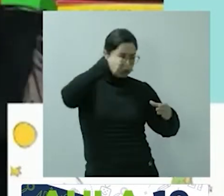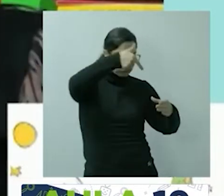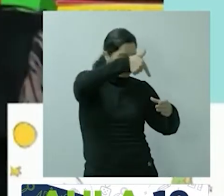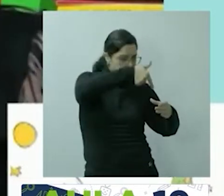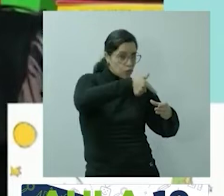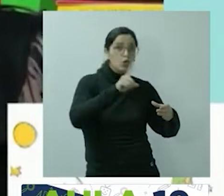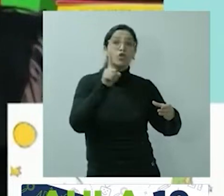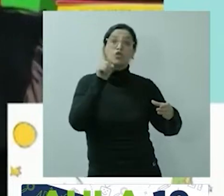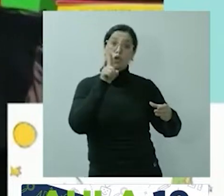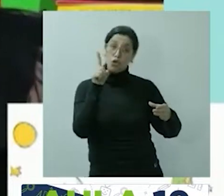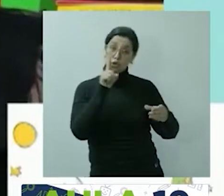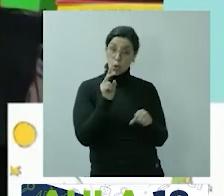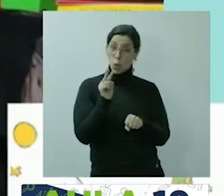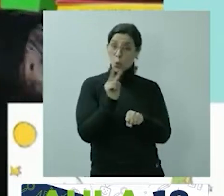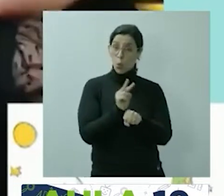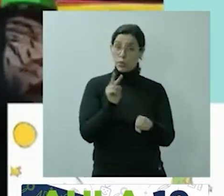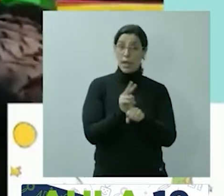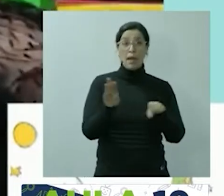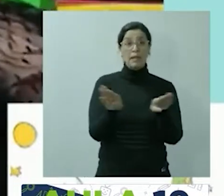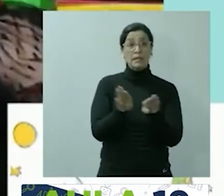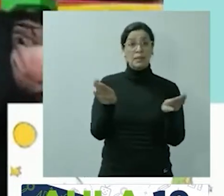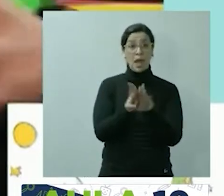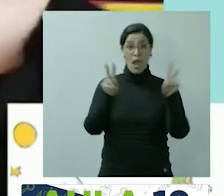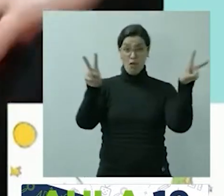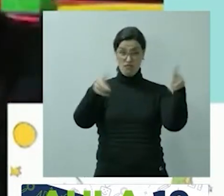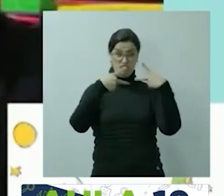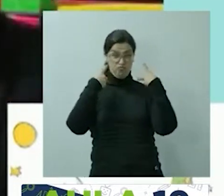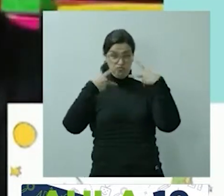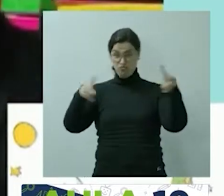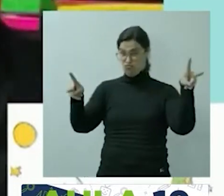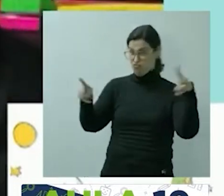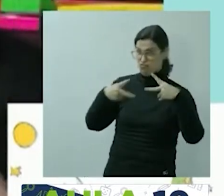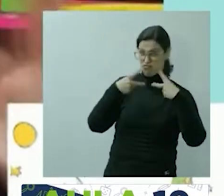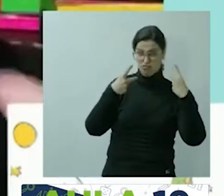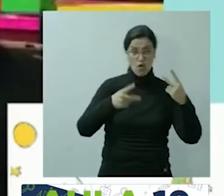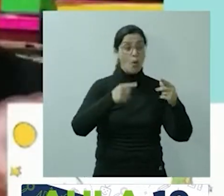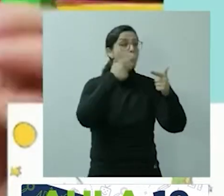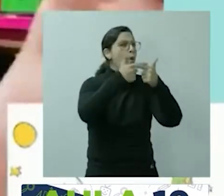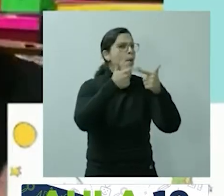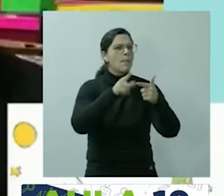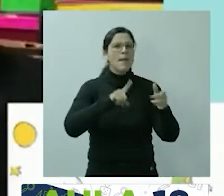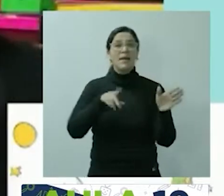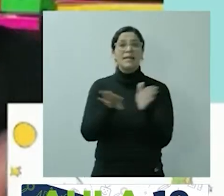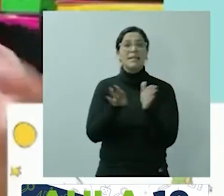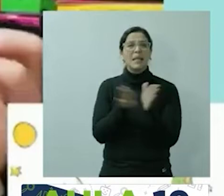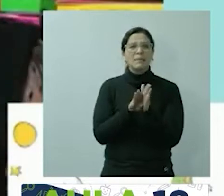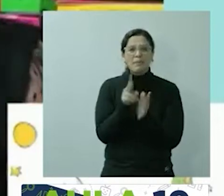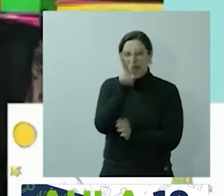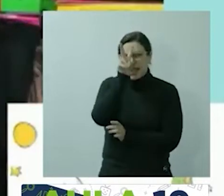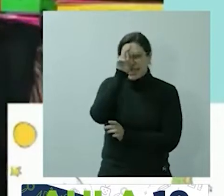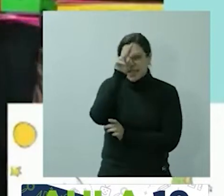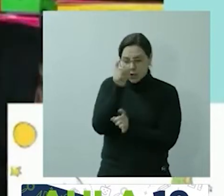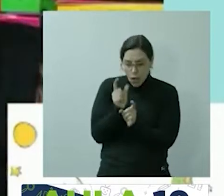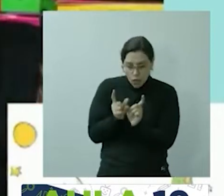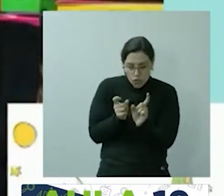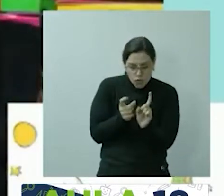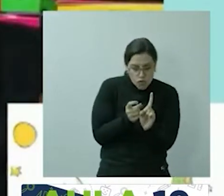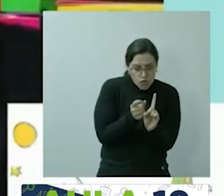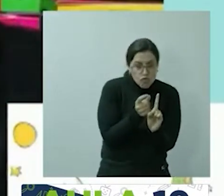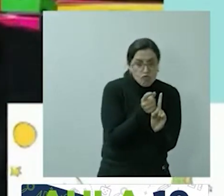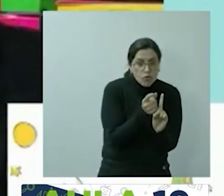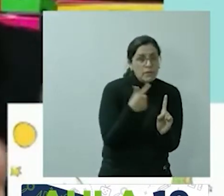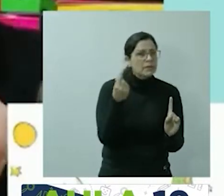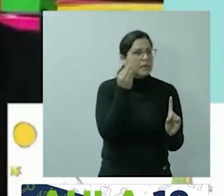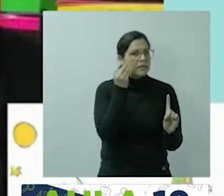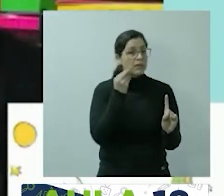dias e a protegesse de ventanias e bichinhos que poderiam ali prejudicar a sua